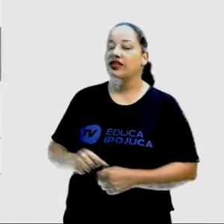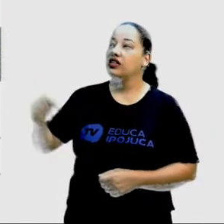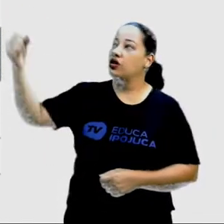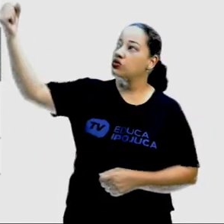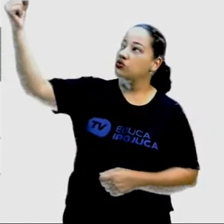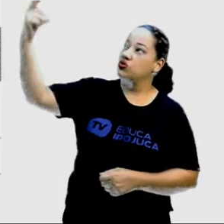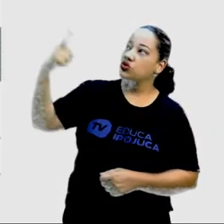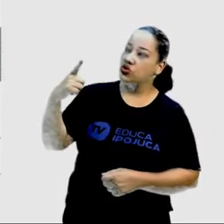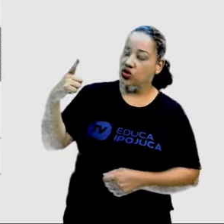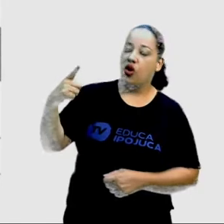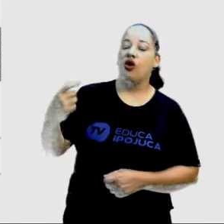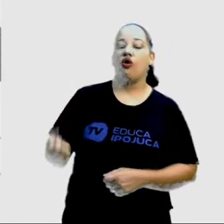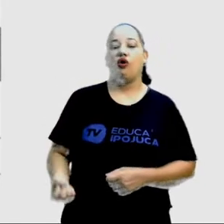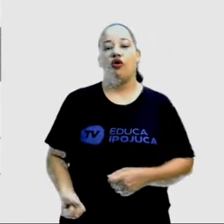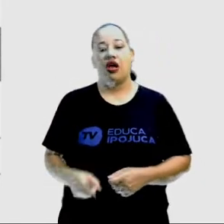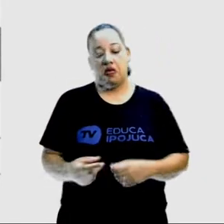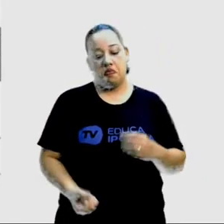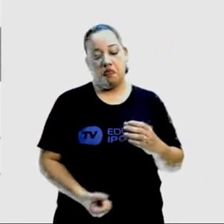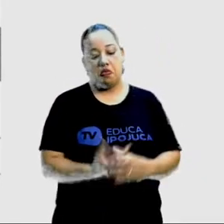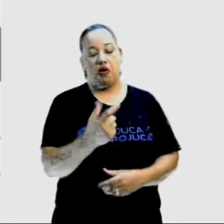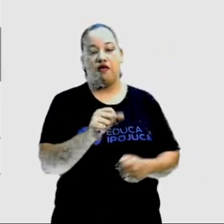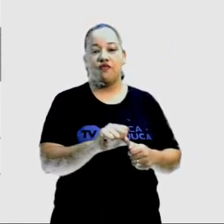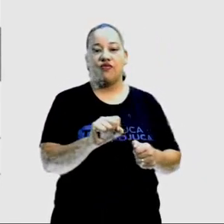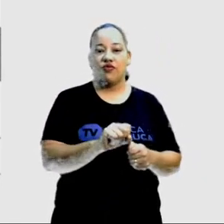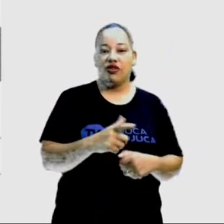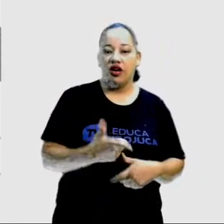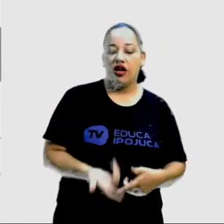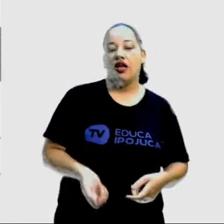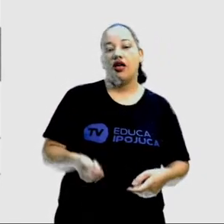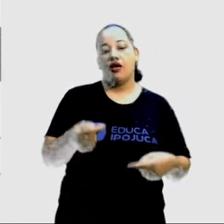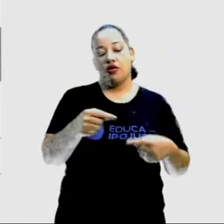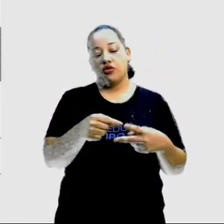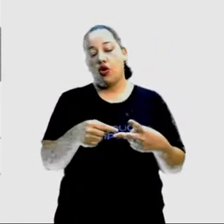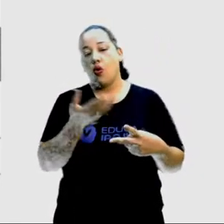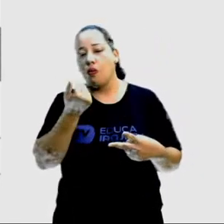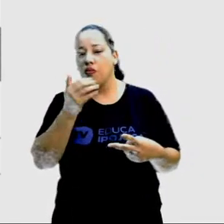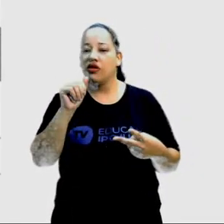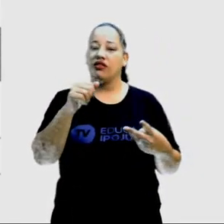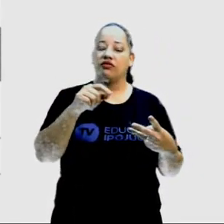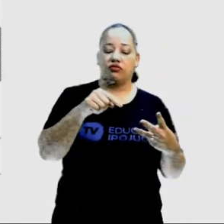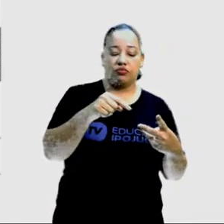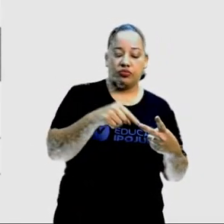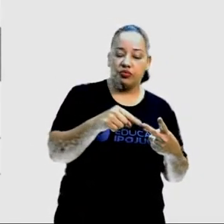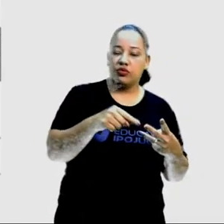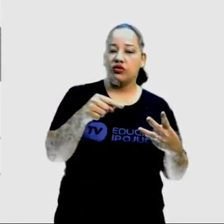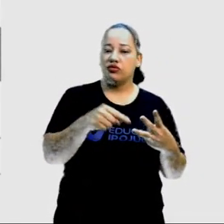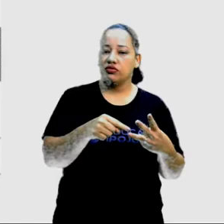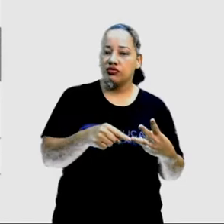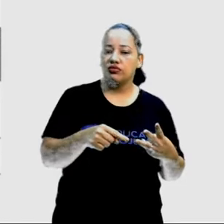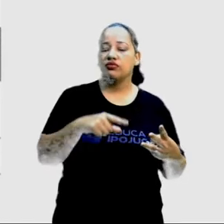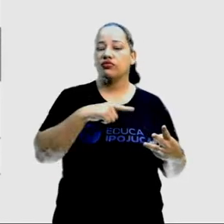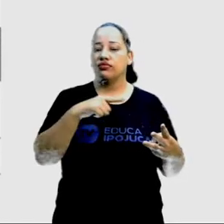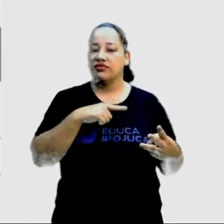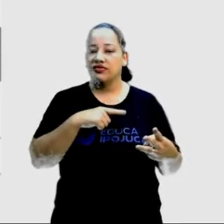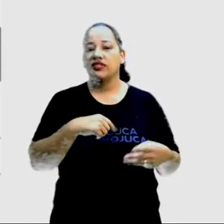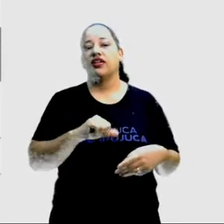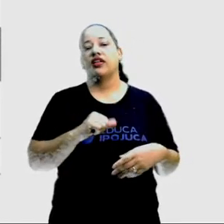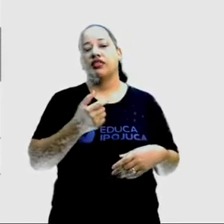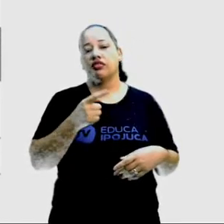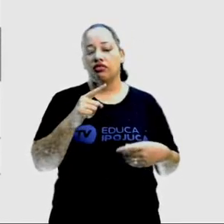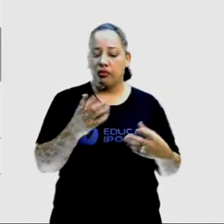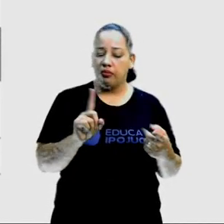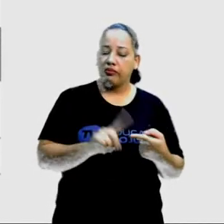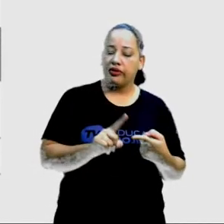Sol, produtores, consumidores primários, consumidores secundários e os decompositores. Então, cada qual